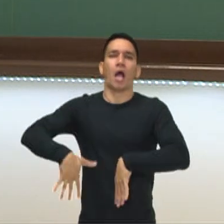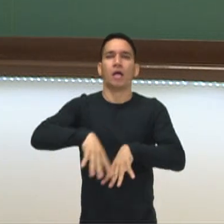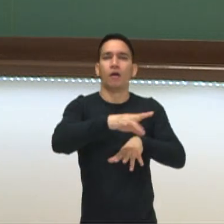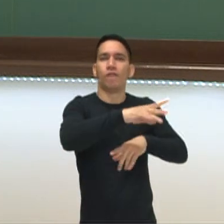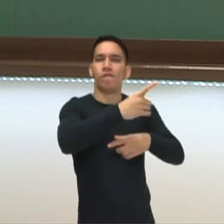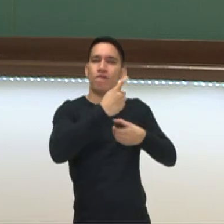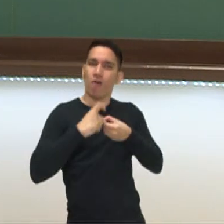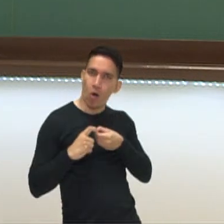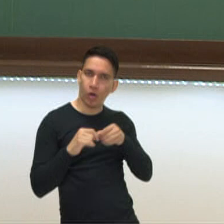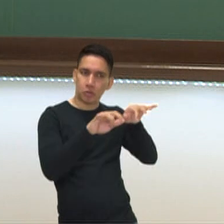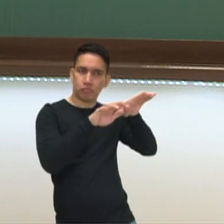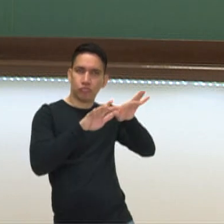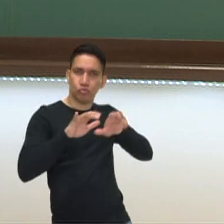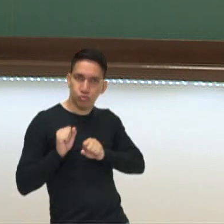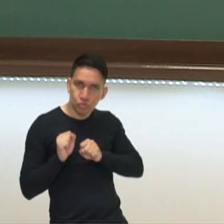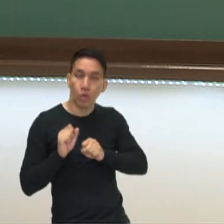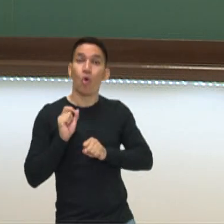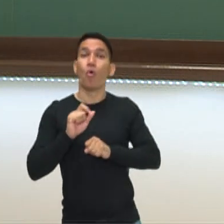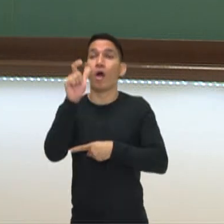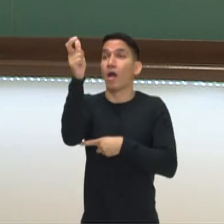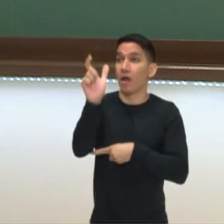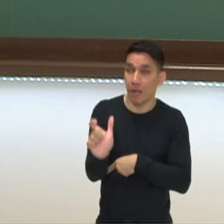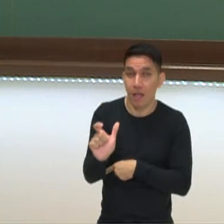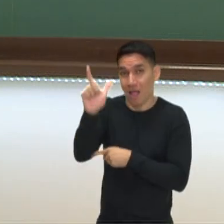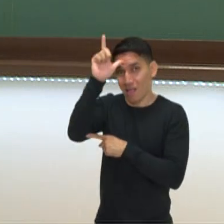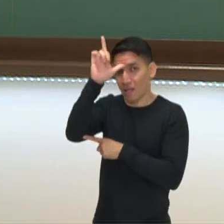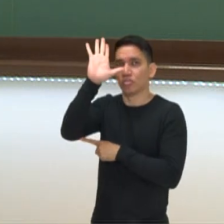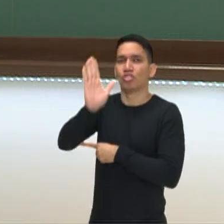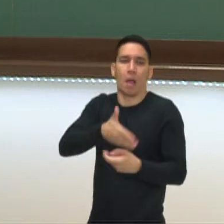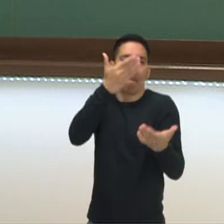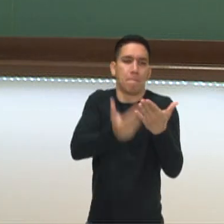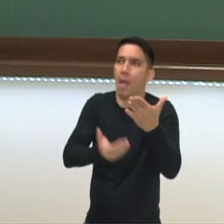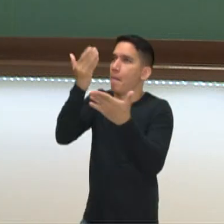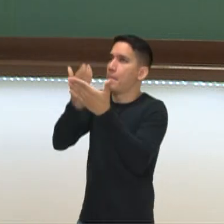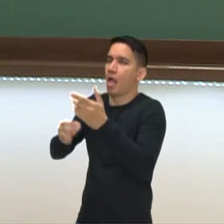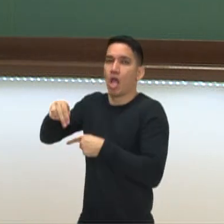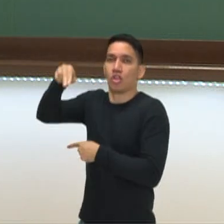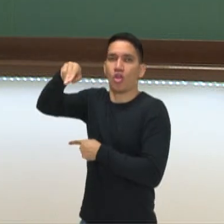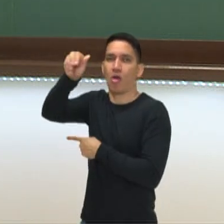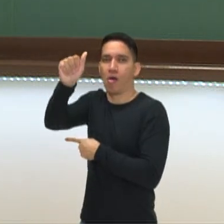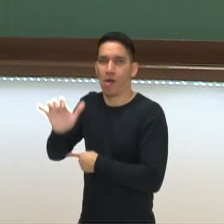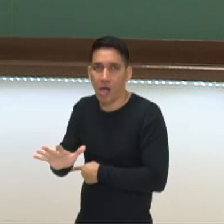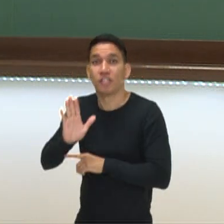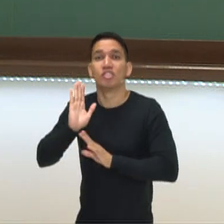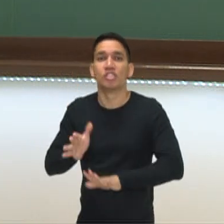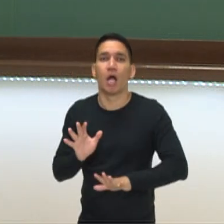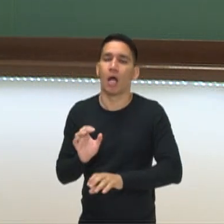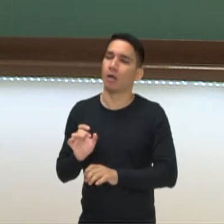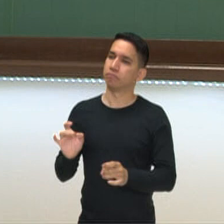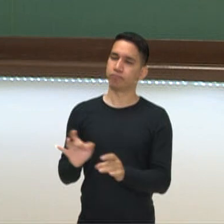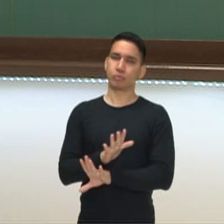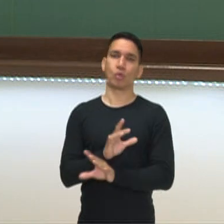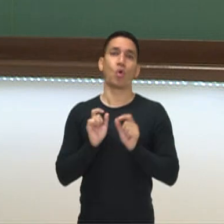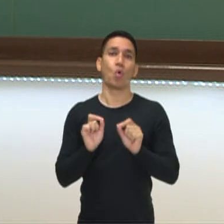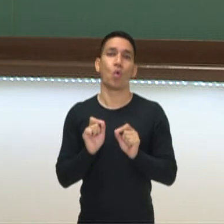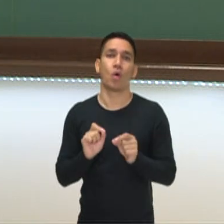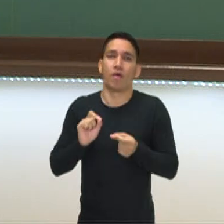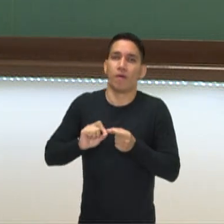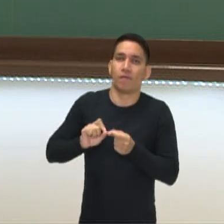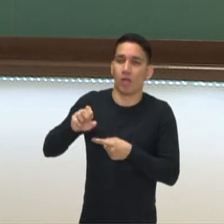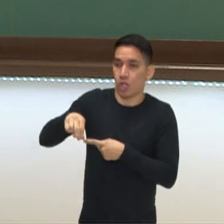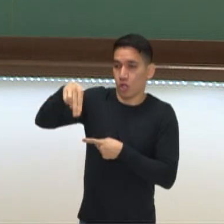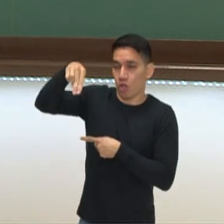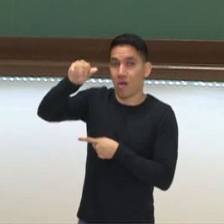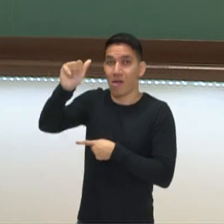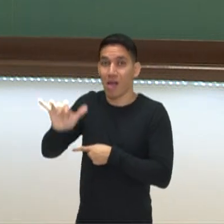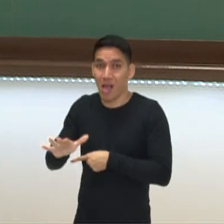recuando, a Itália e a Alemanha já tinham perdido o norte da África, já estava preparado, por exemplo, pegar ali o norte da África para